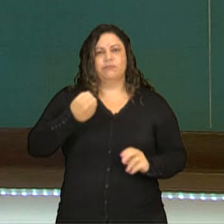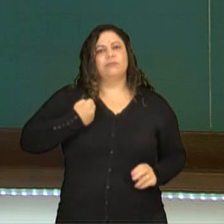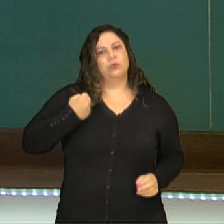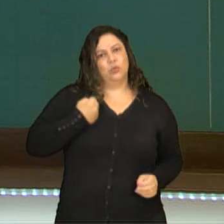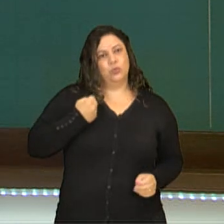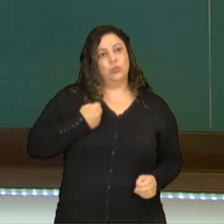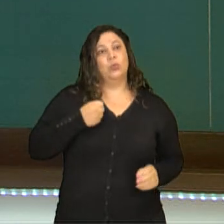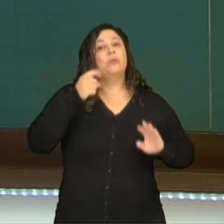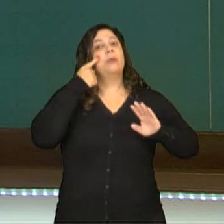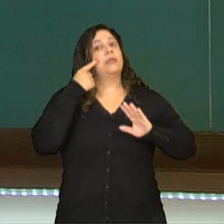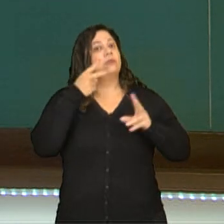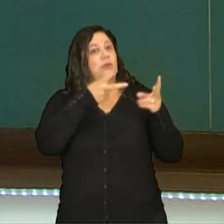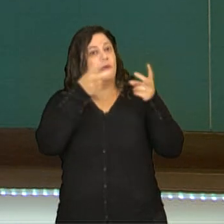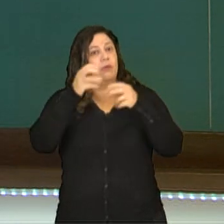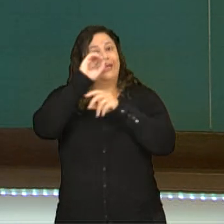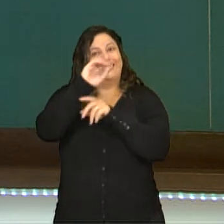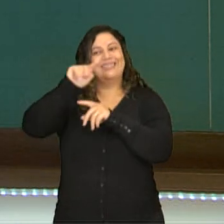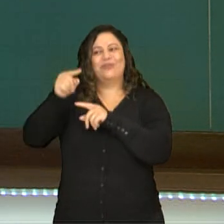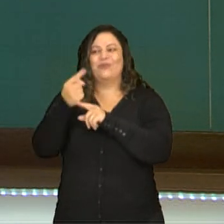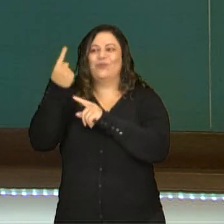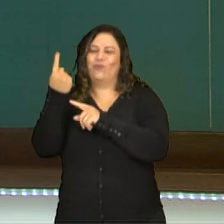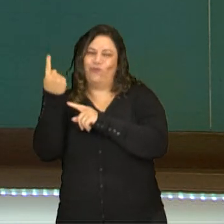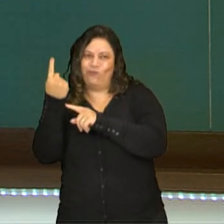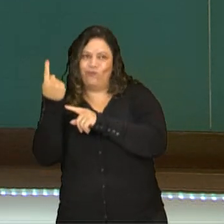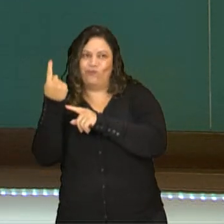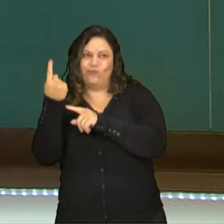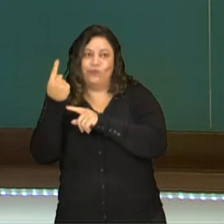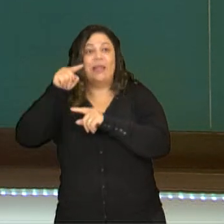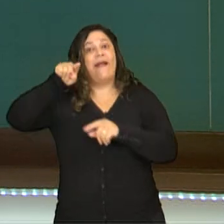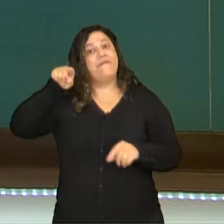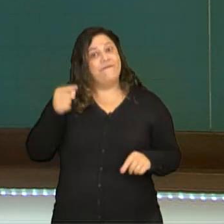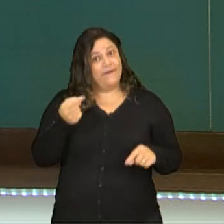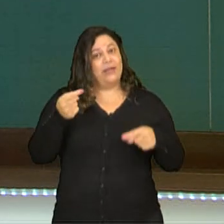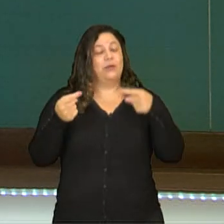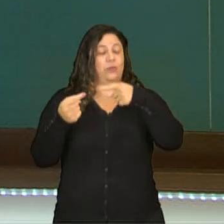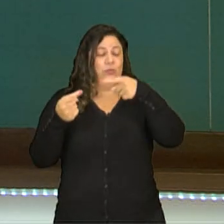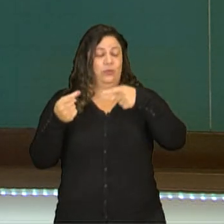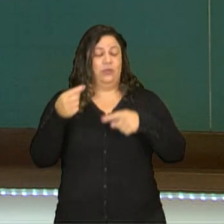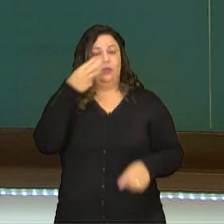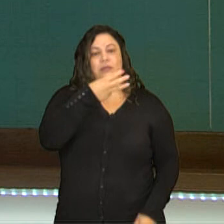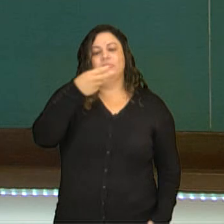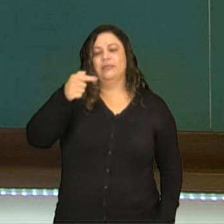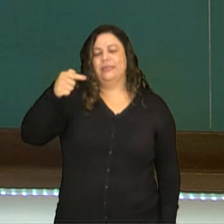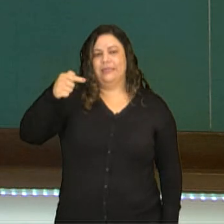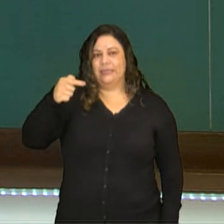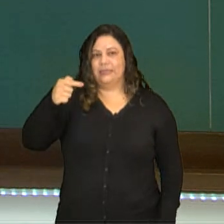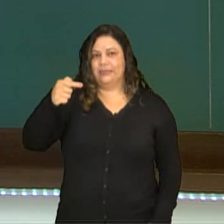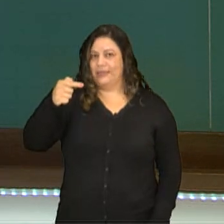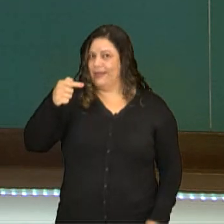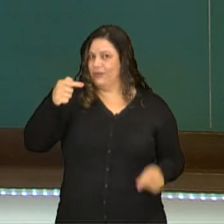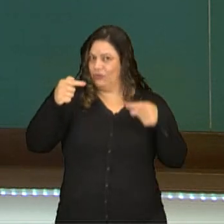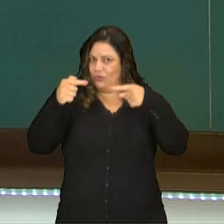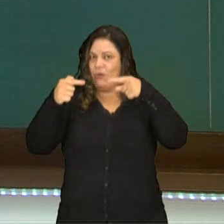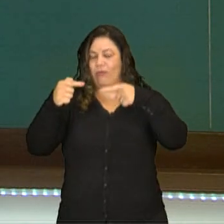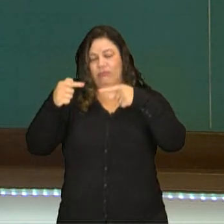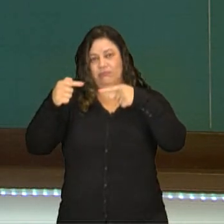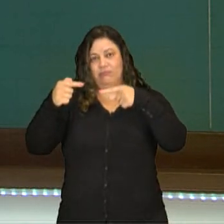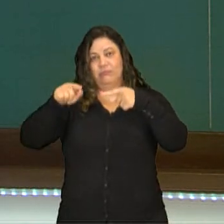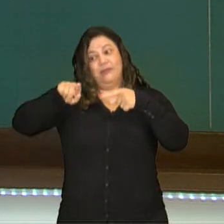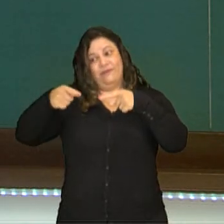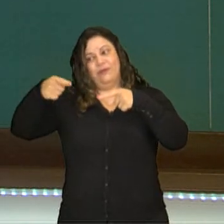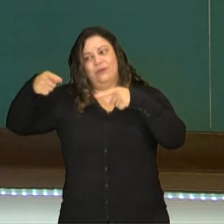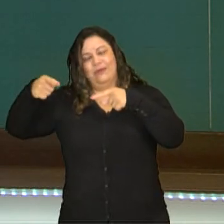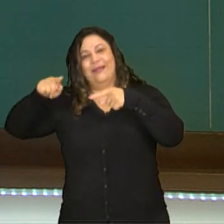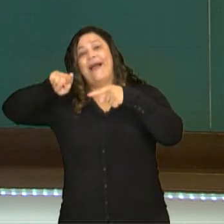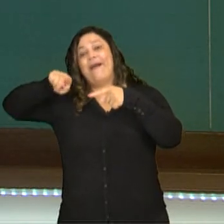Só cuidado, ó, 0,1, número com vírgula. 37, número inteiro. Mas ele